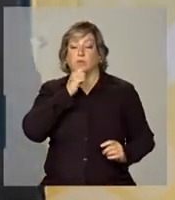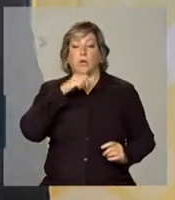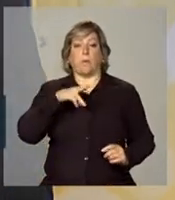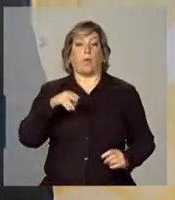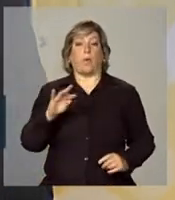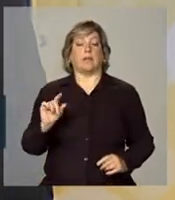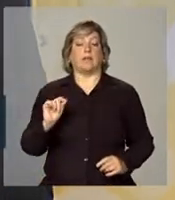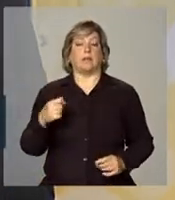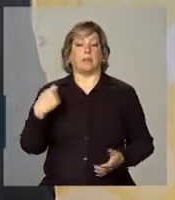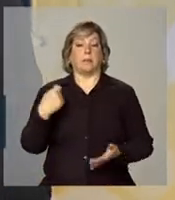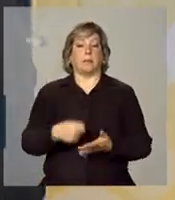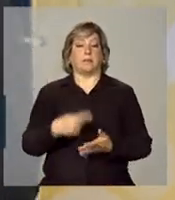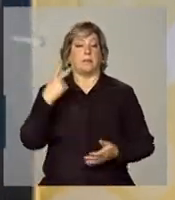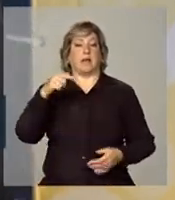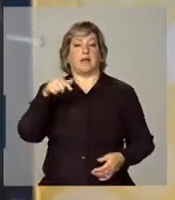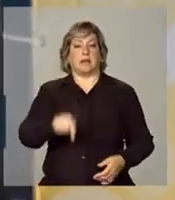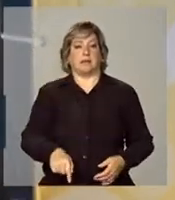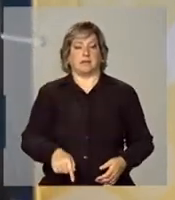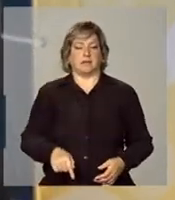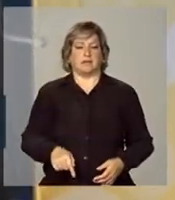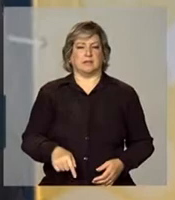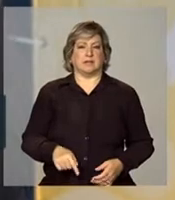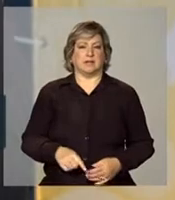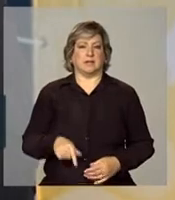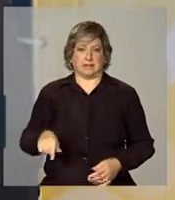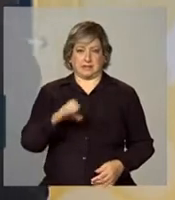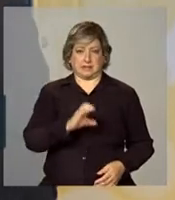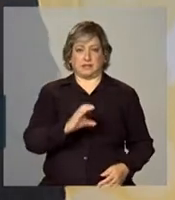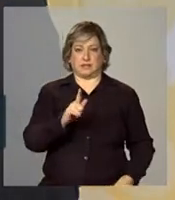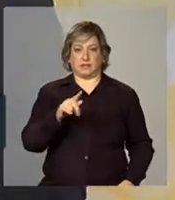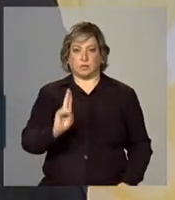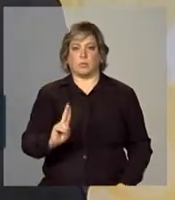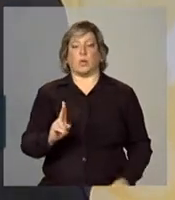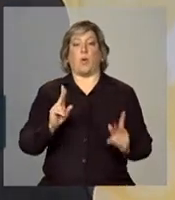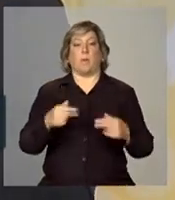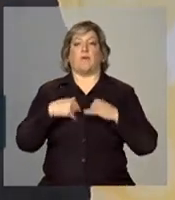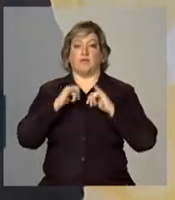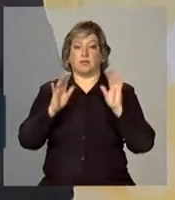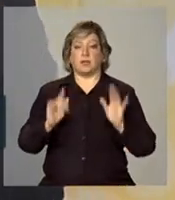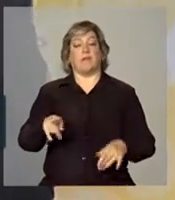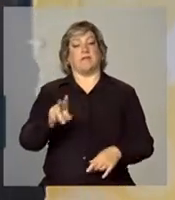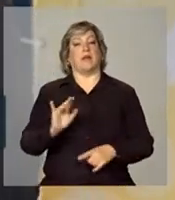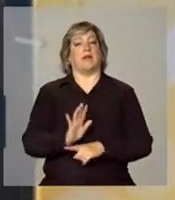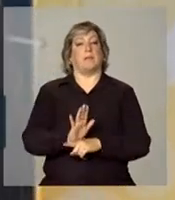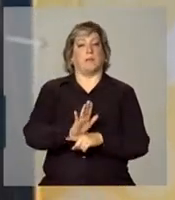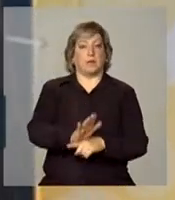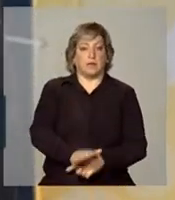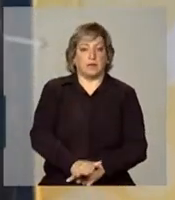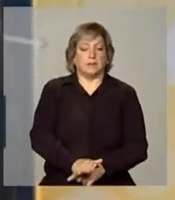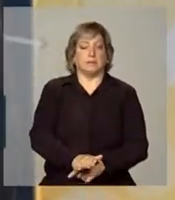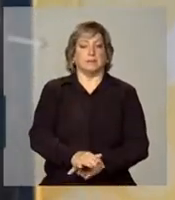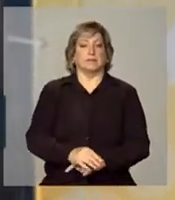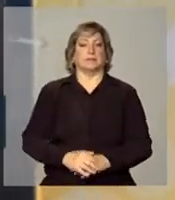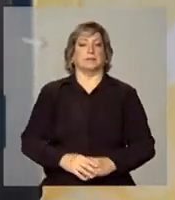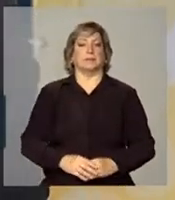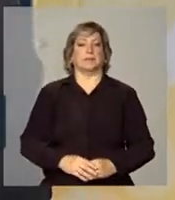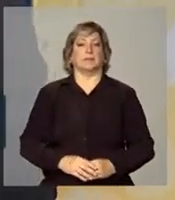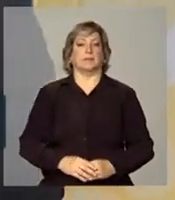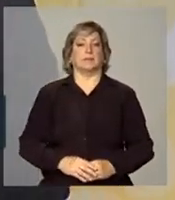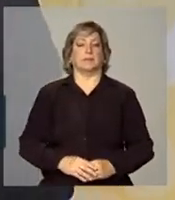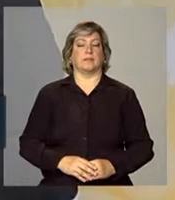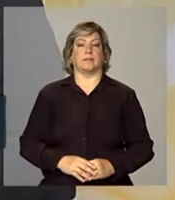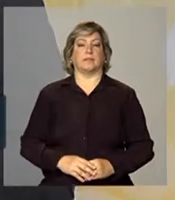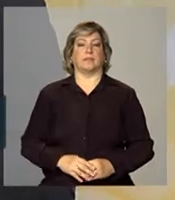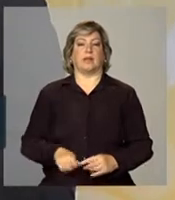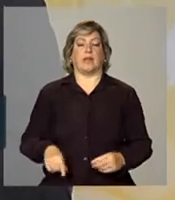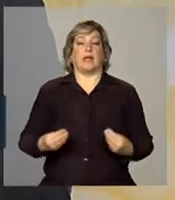recursos financeiros propriamente dito. Tá? A CGU, como eu ressaltei, ela vai apoiar através da entrega